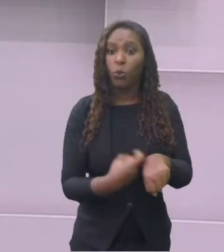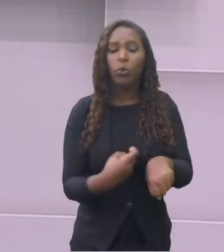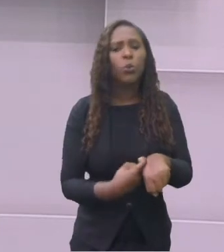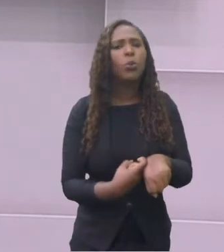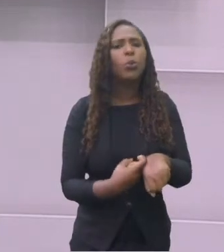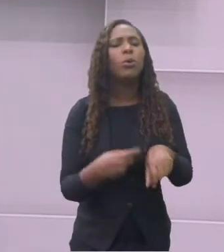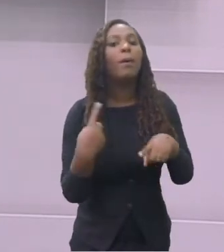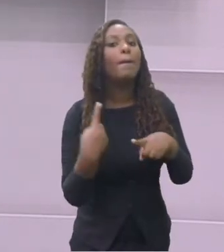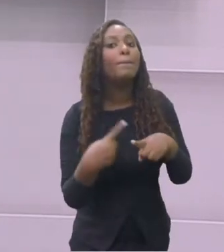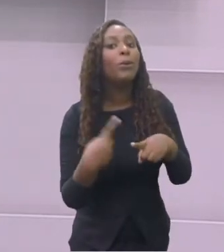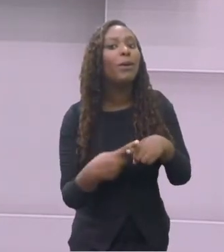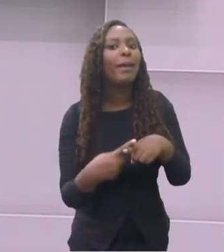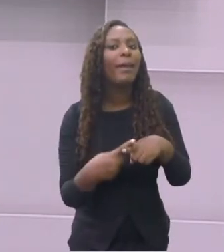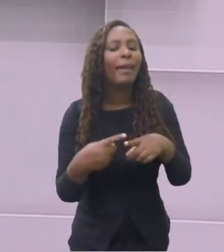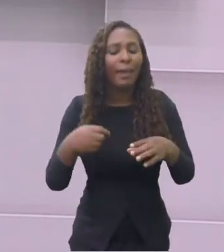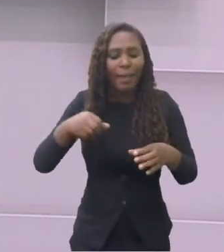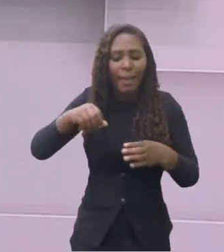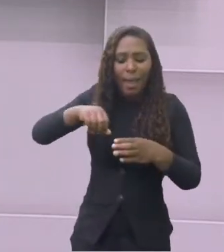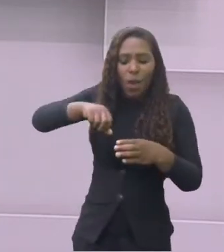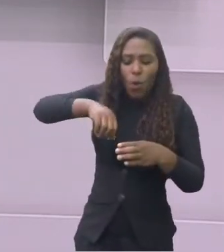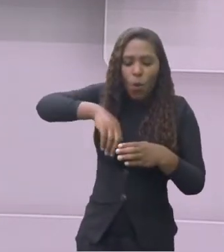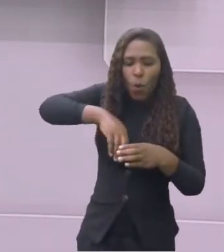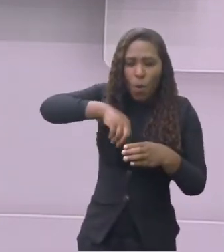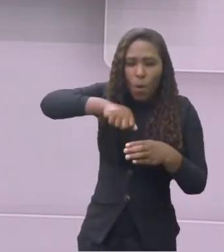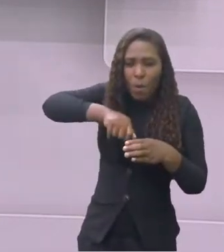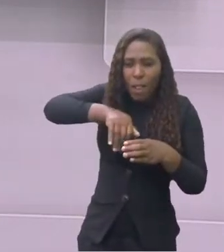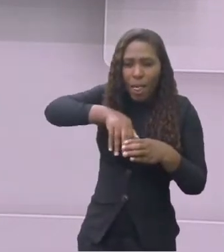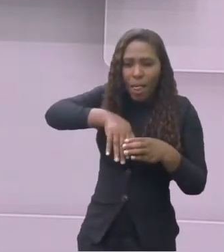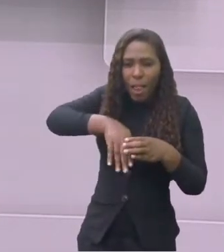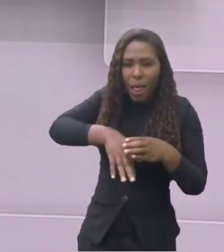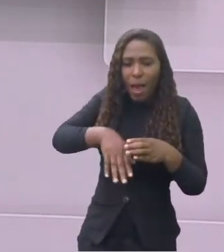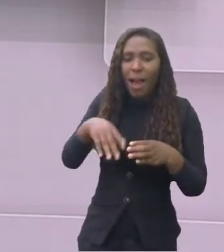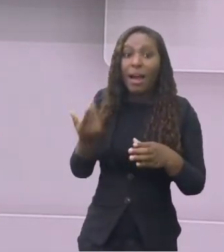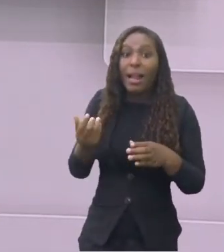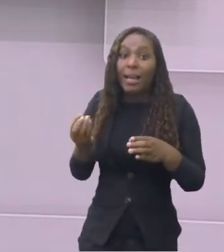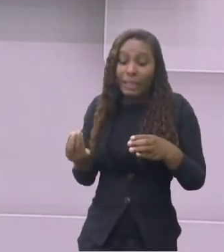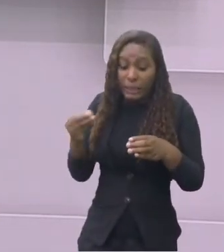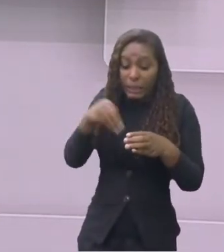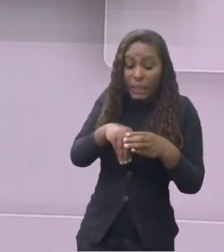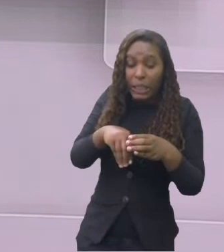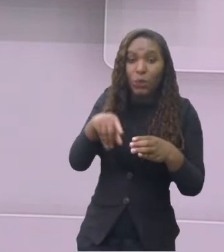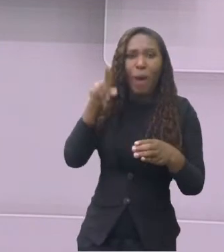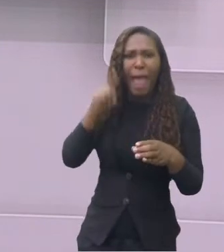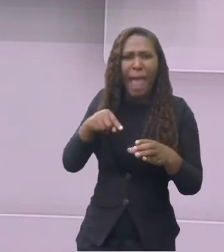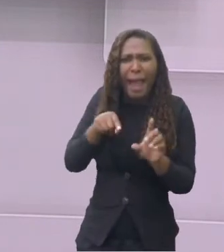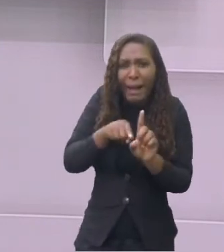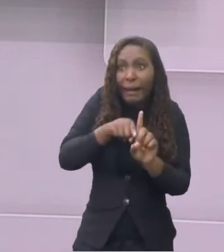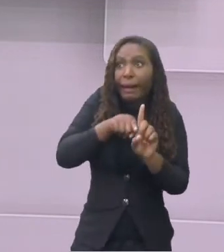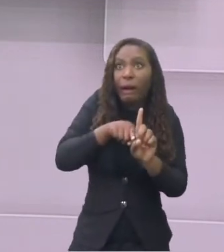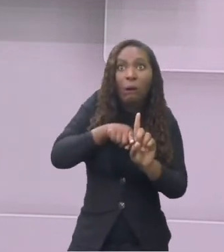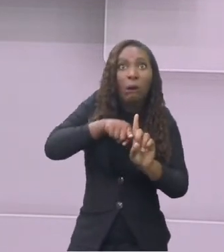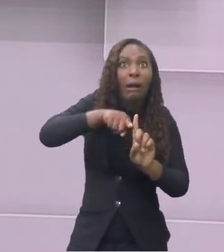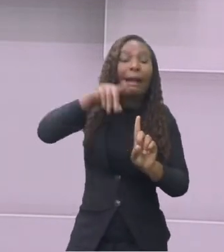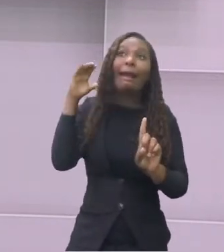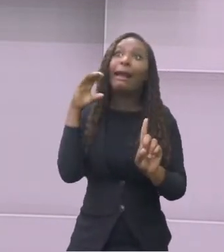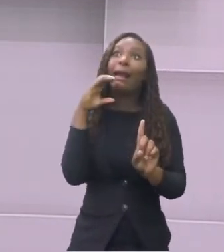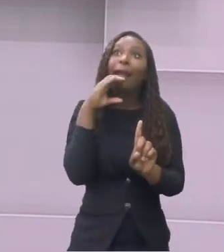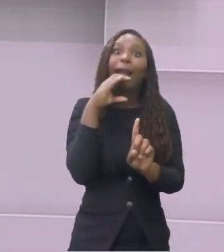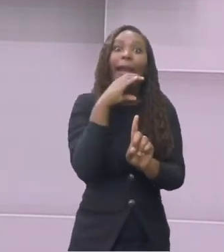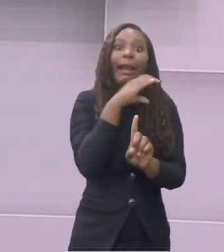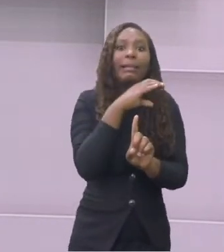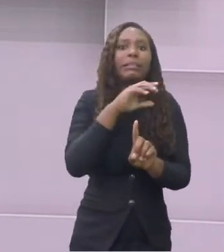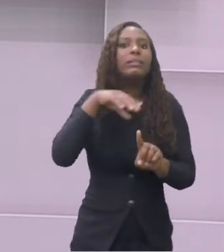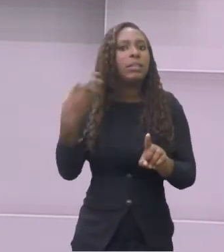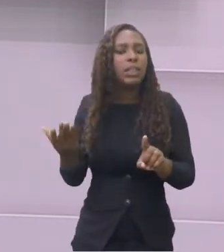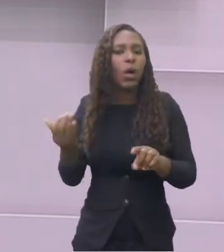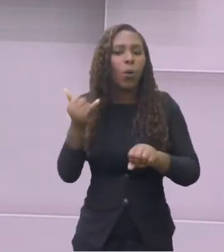solidificação da lava e do magma. Vamos relembrar aqui a diferença. É a mesma constituição. Porém,